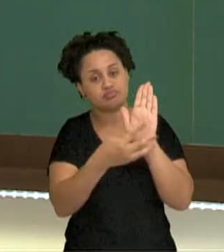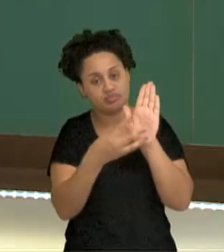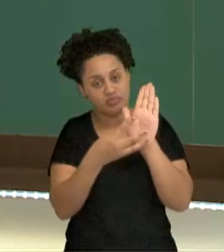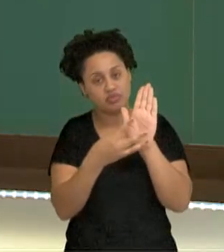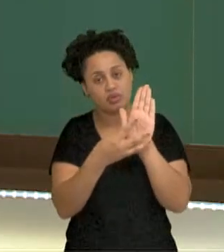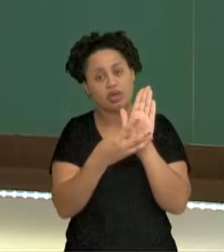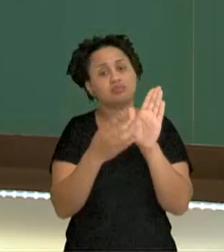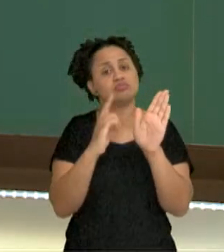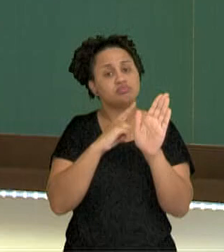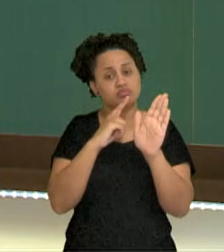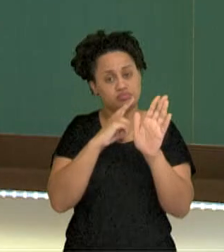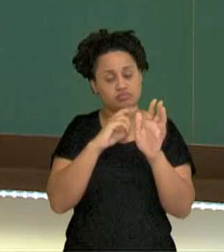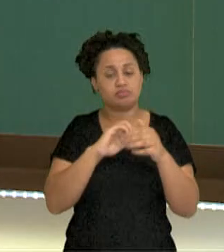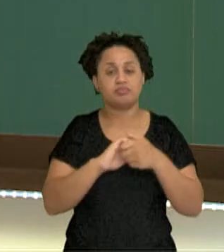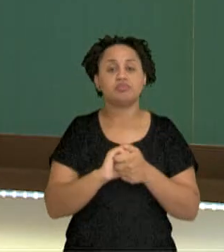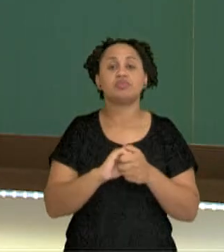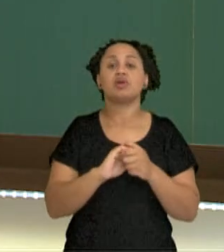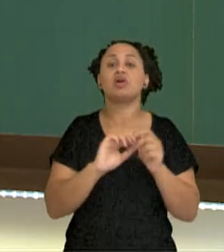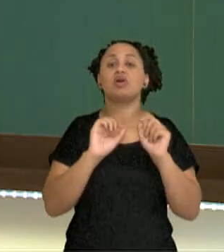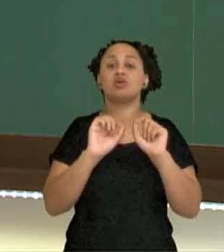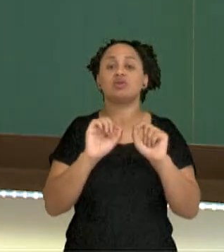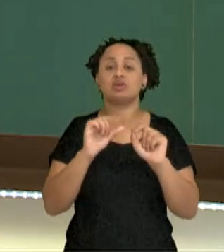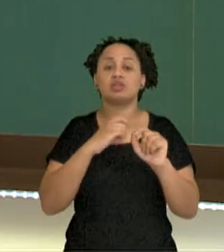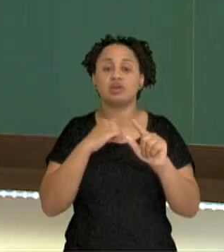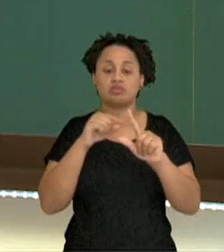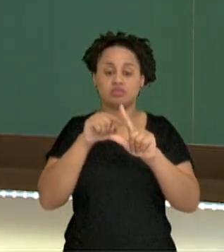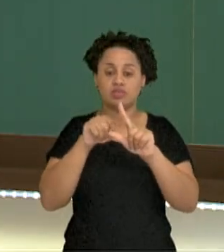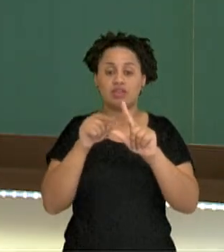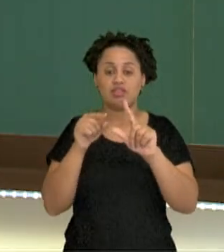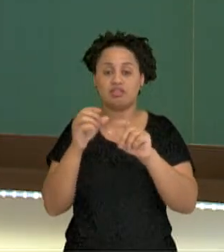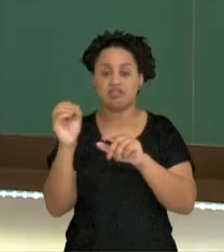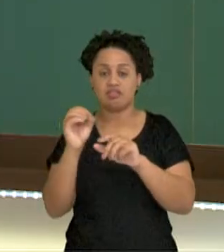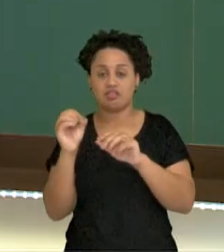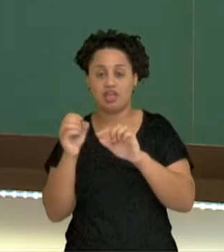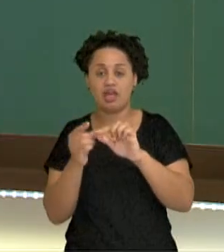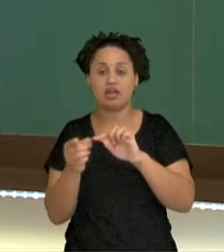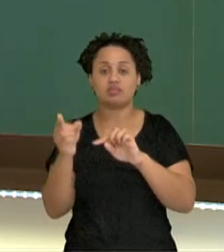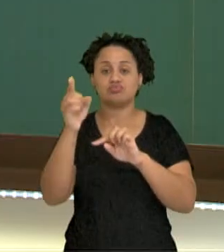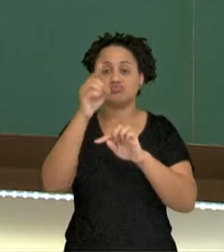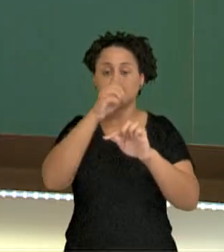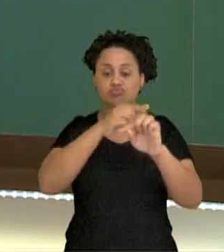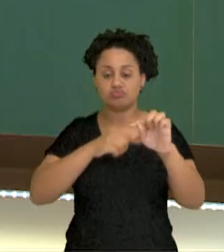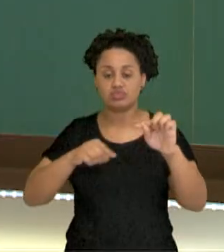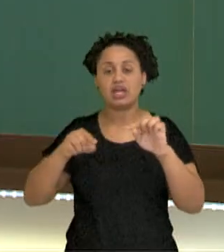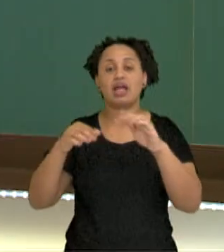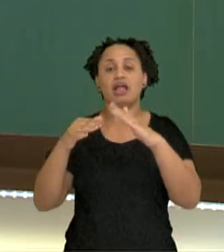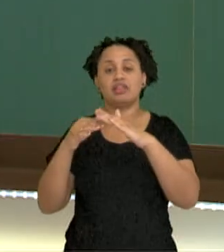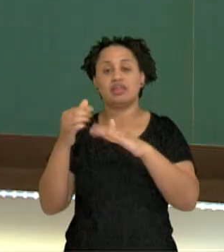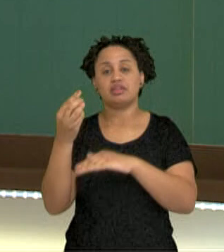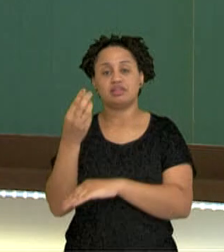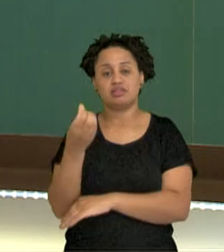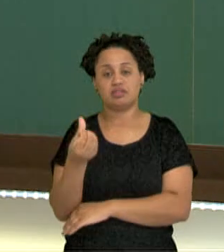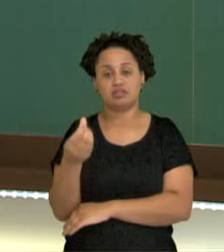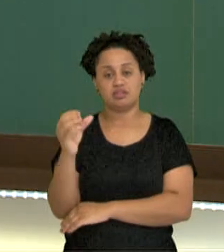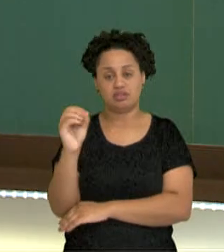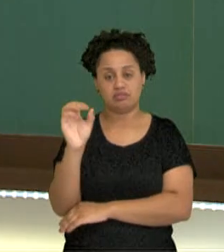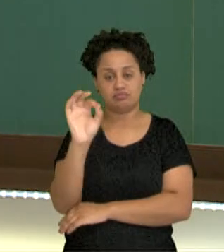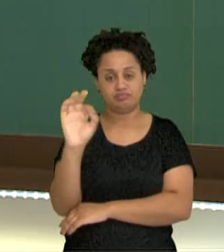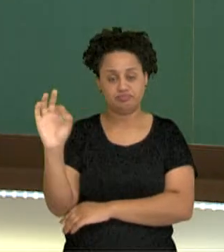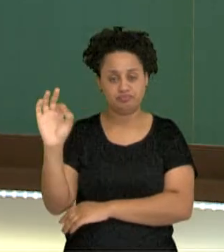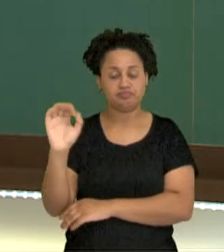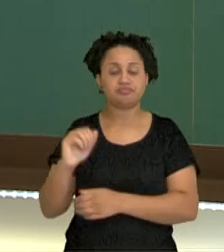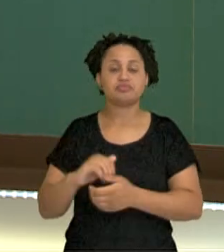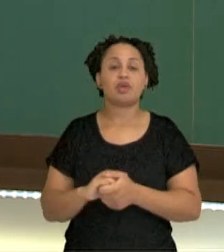quarto quadrante. Sim, são ângulos que vão de 0 até 360 graus quando a gente fala em graus. Mas quando a